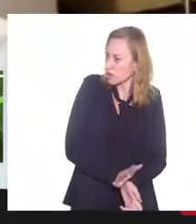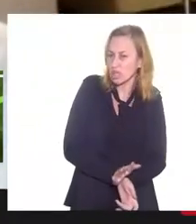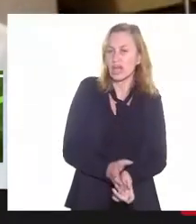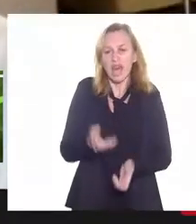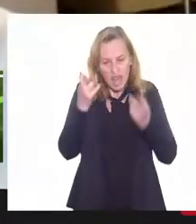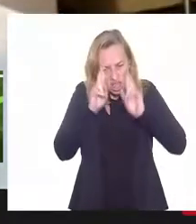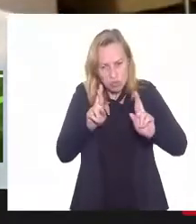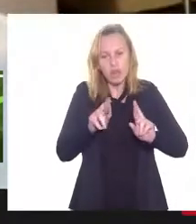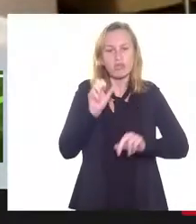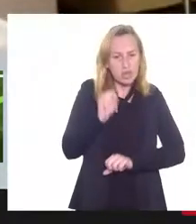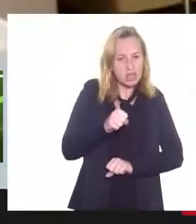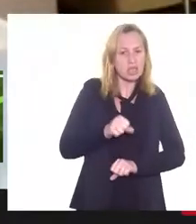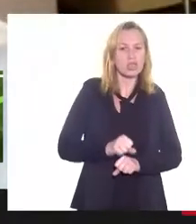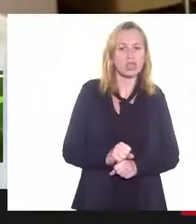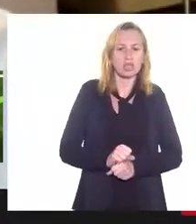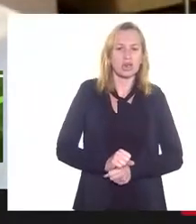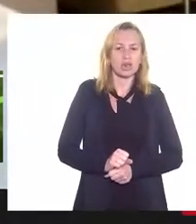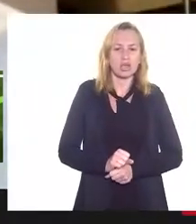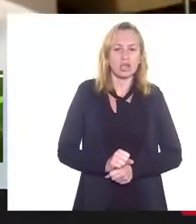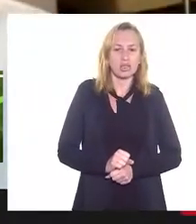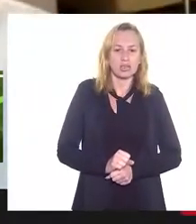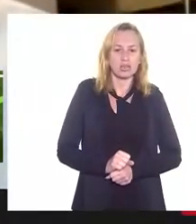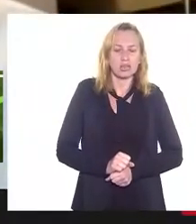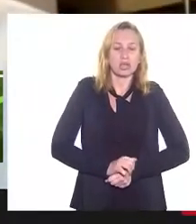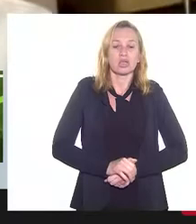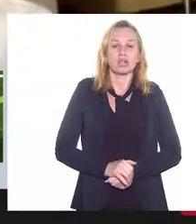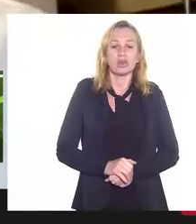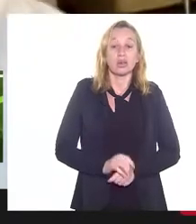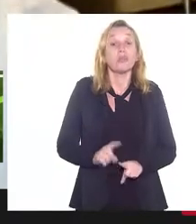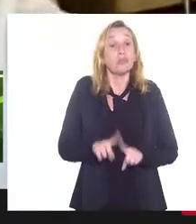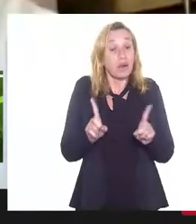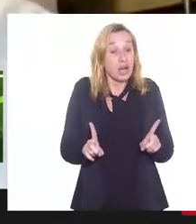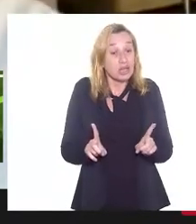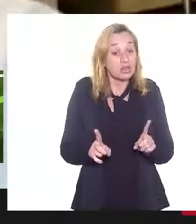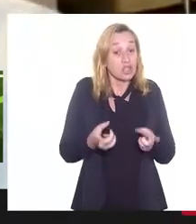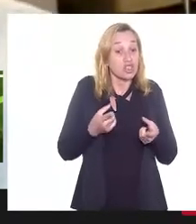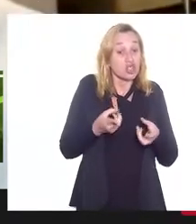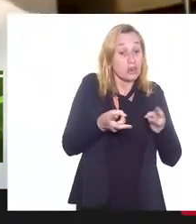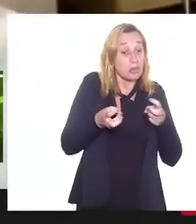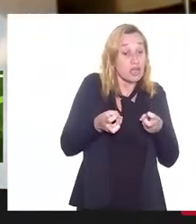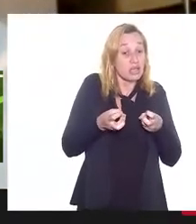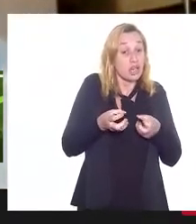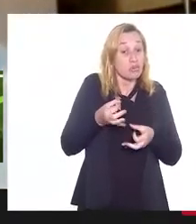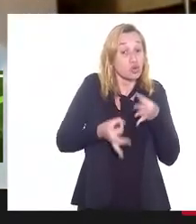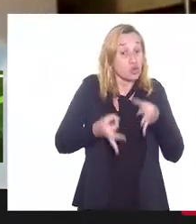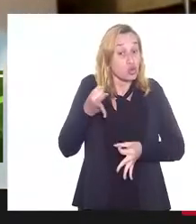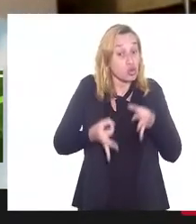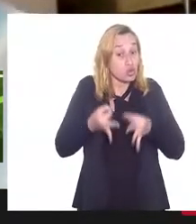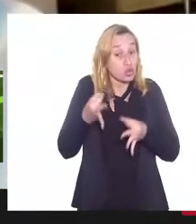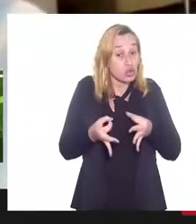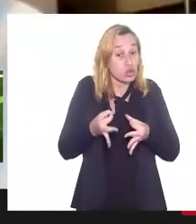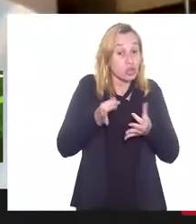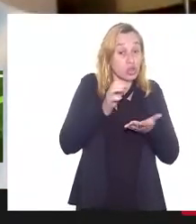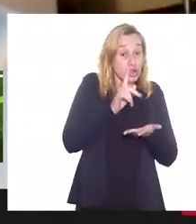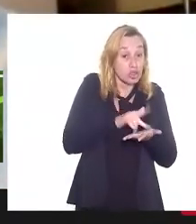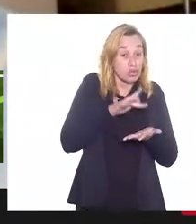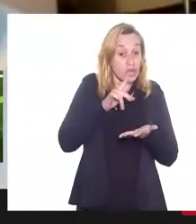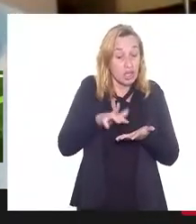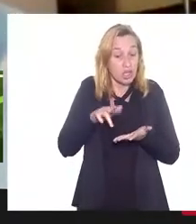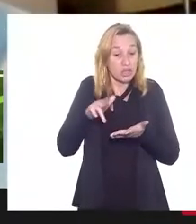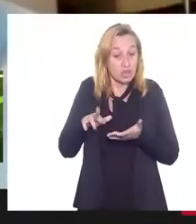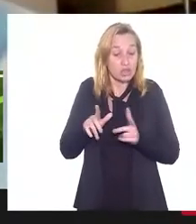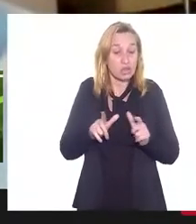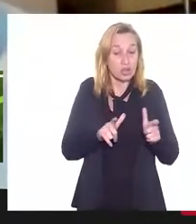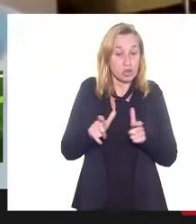respeito. Não, chega, isso não é cabimento. Mas o que a gente nota no judiciário, que com raros casos, e eu